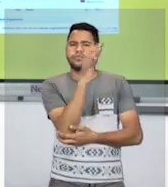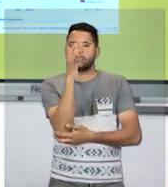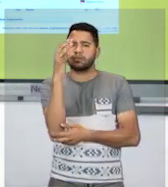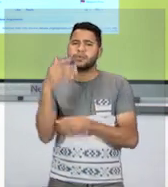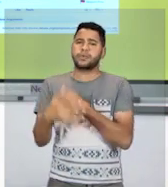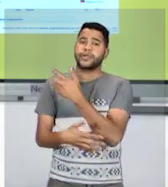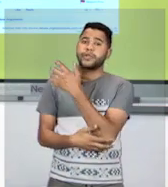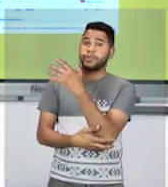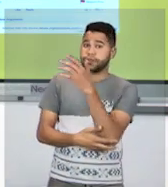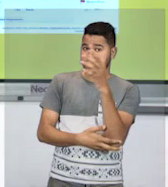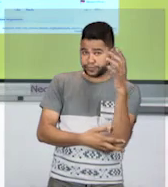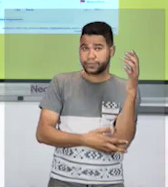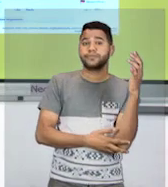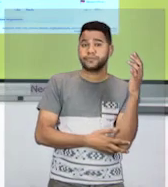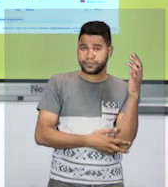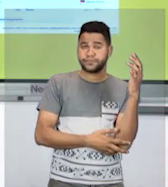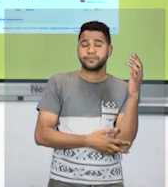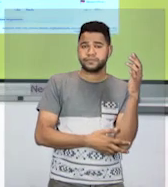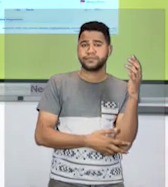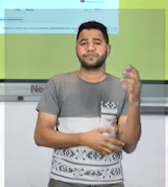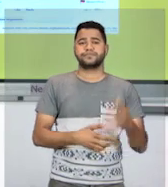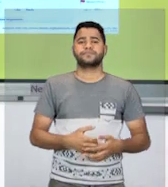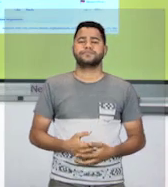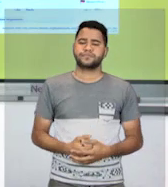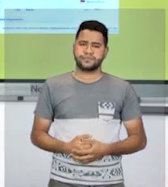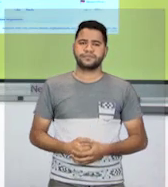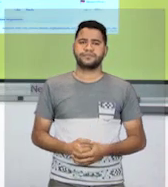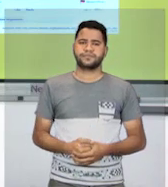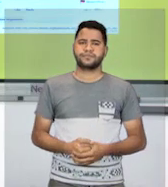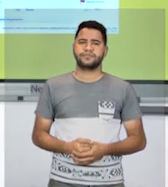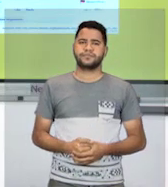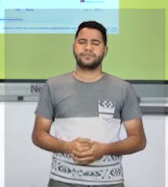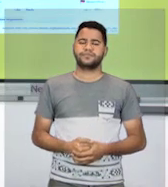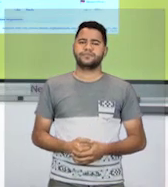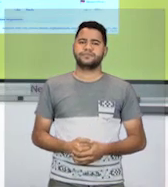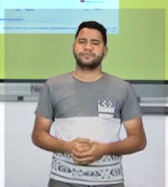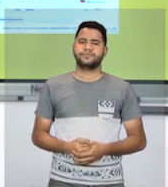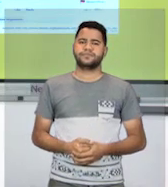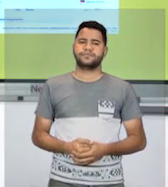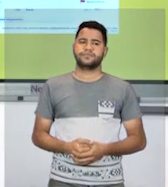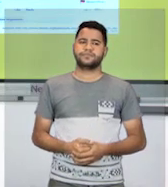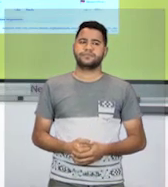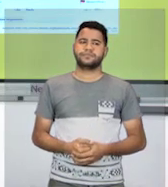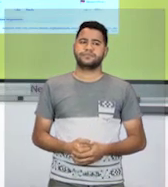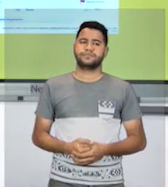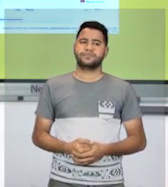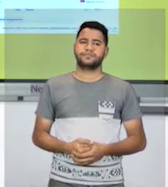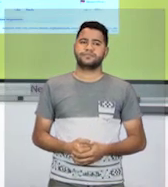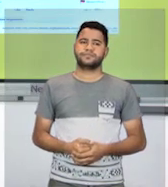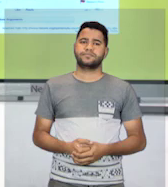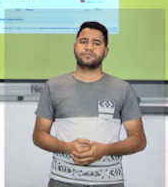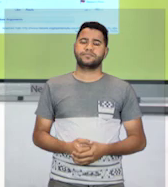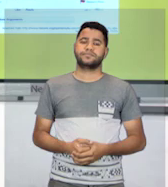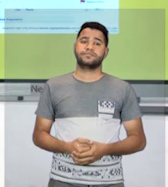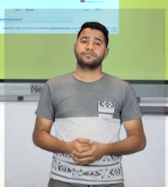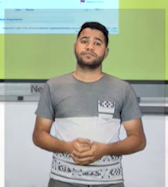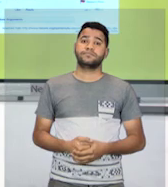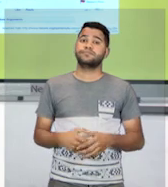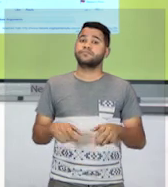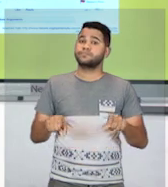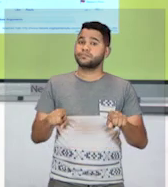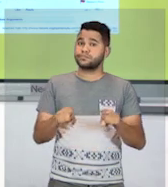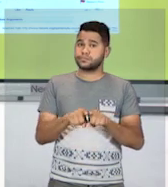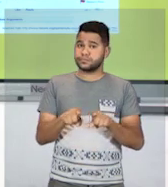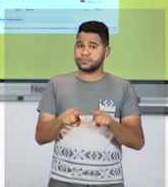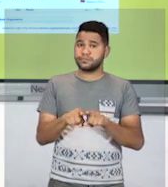anos everybody your Kid will have Close friend and will love thee e